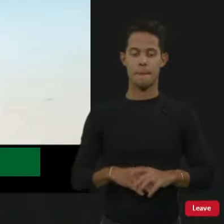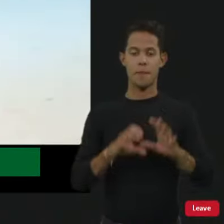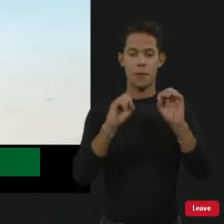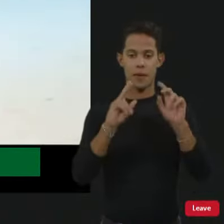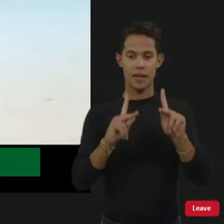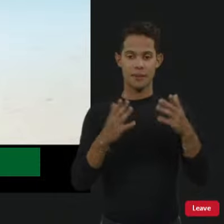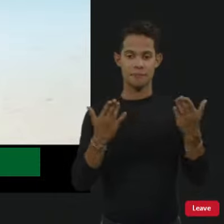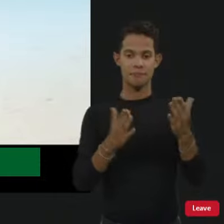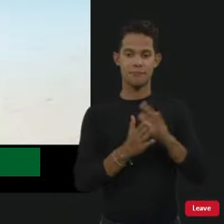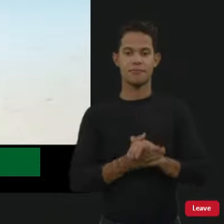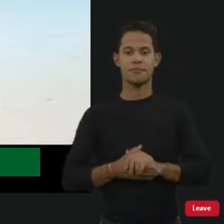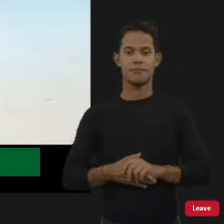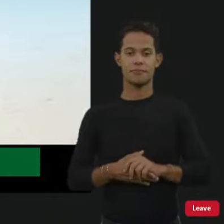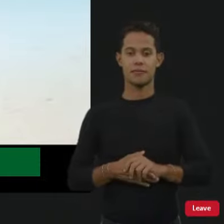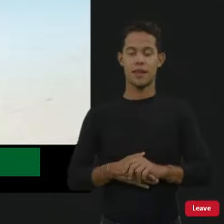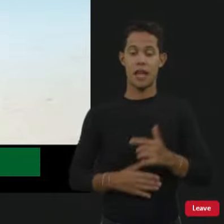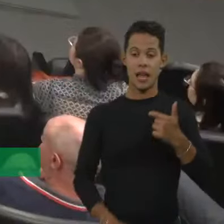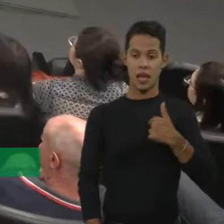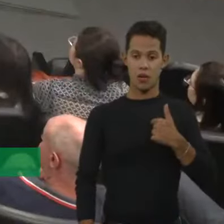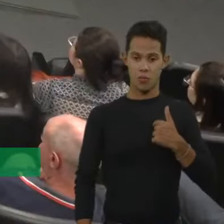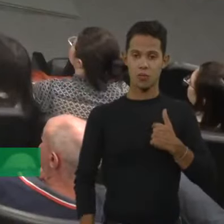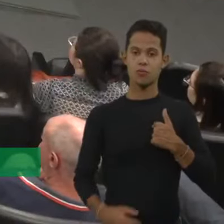tá? Eu, em